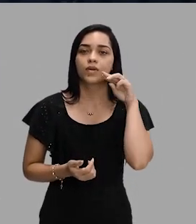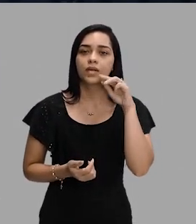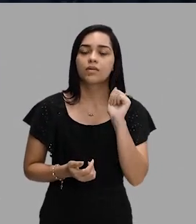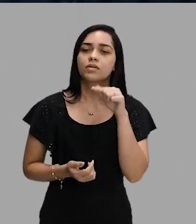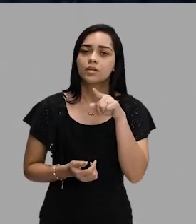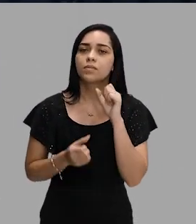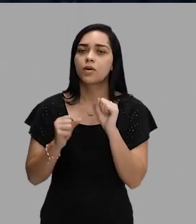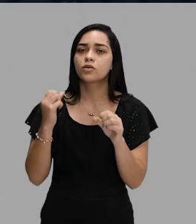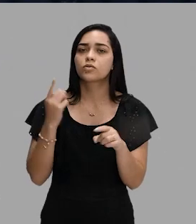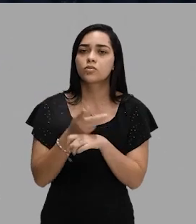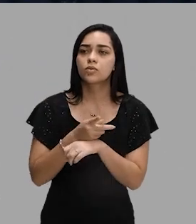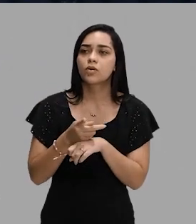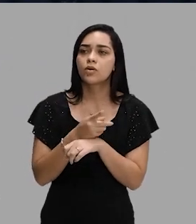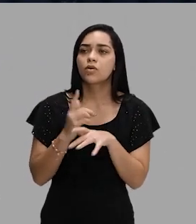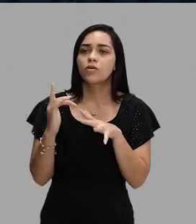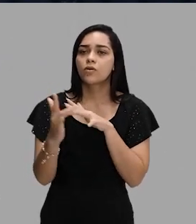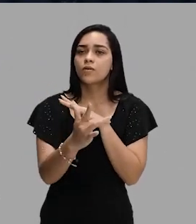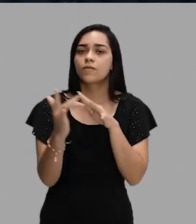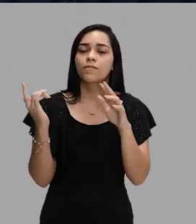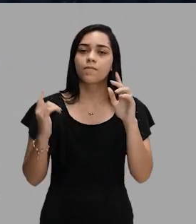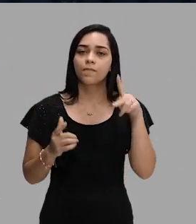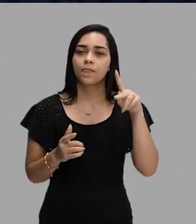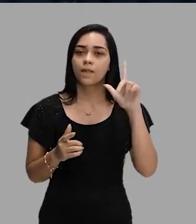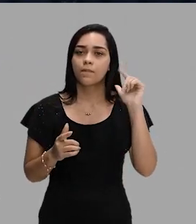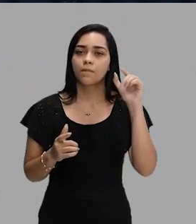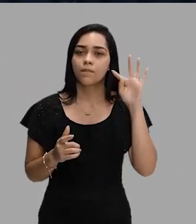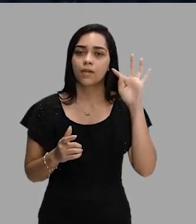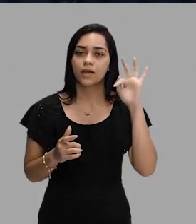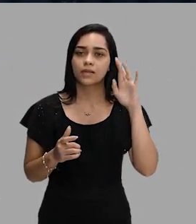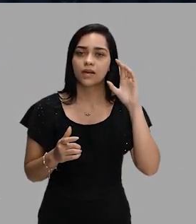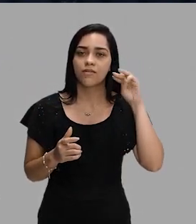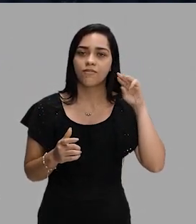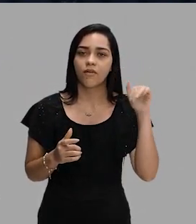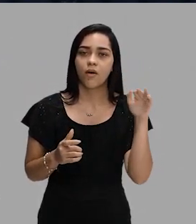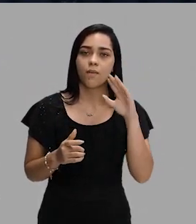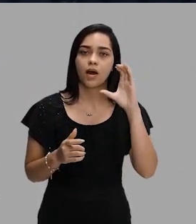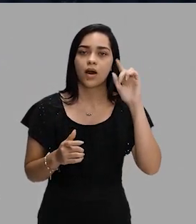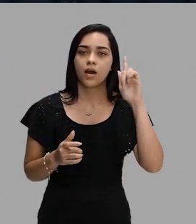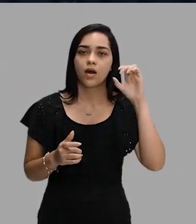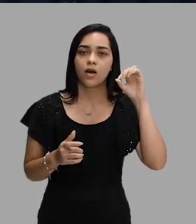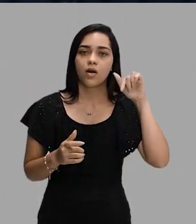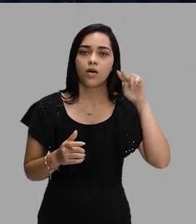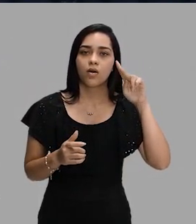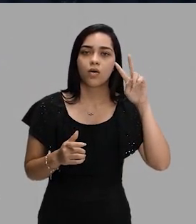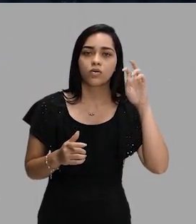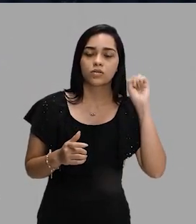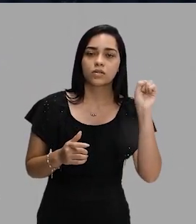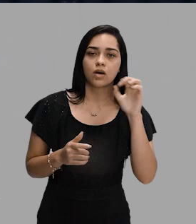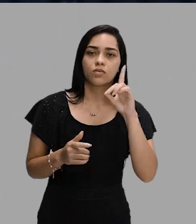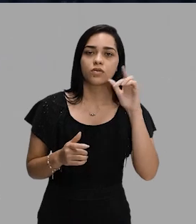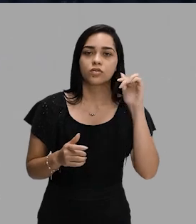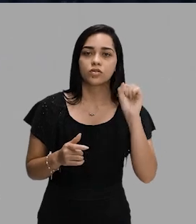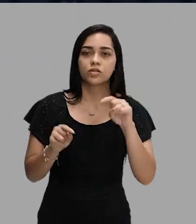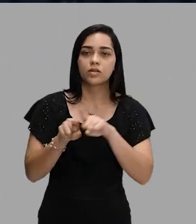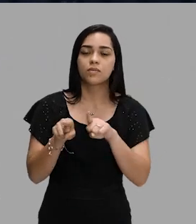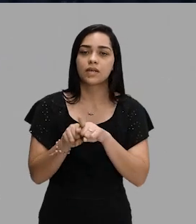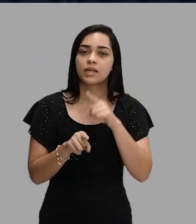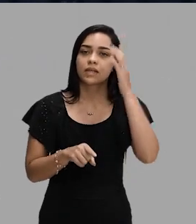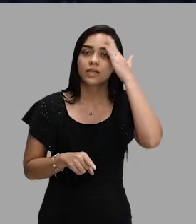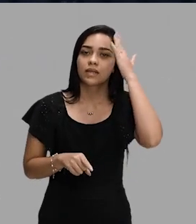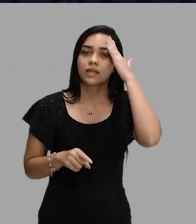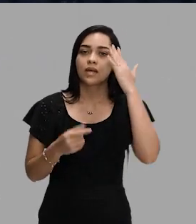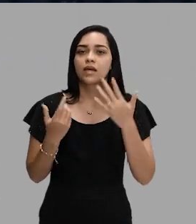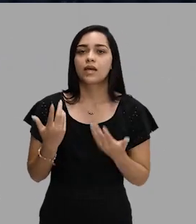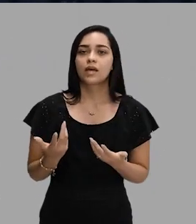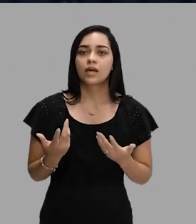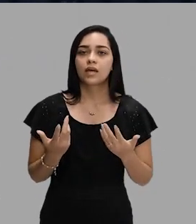Você pode procurar na plataforma Gonçalves Dias no YouTube, você pode procurar por essa aula, assisti-la e entender bem